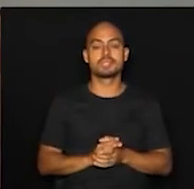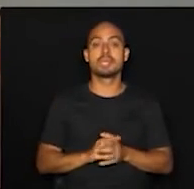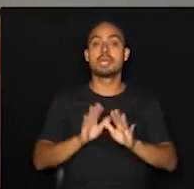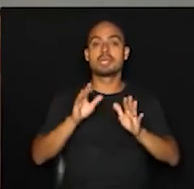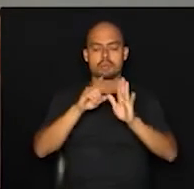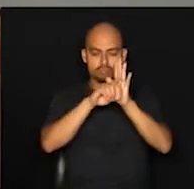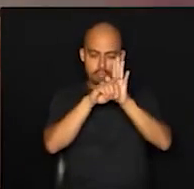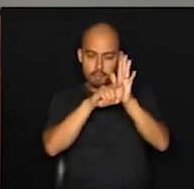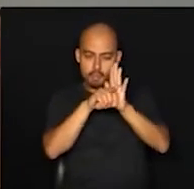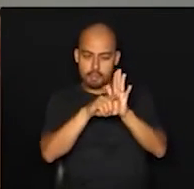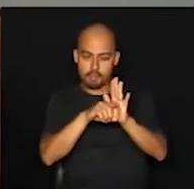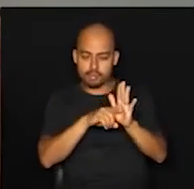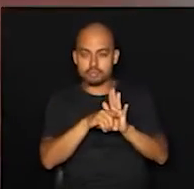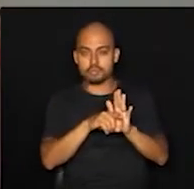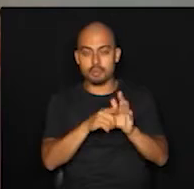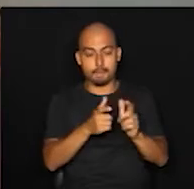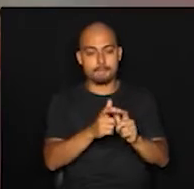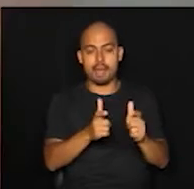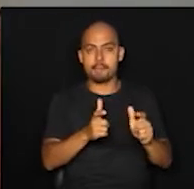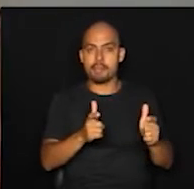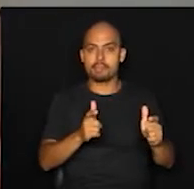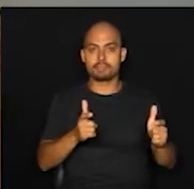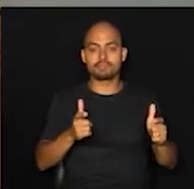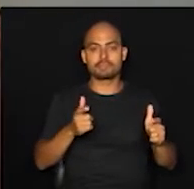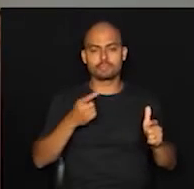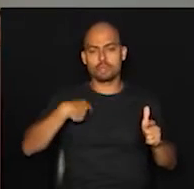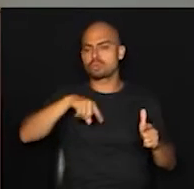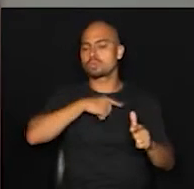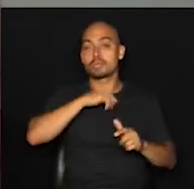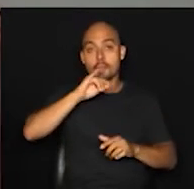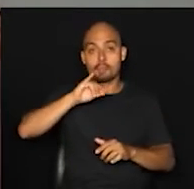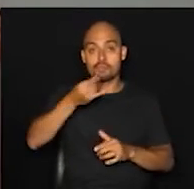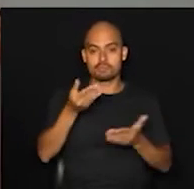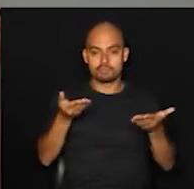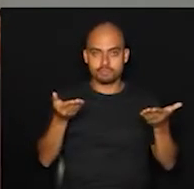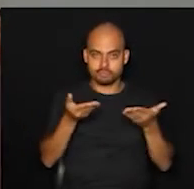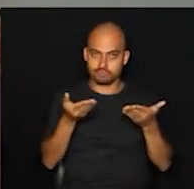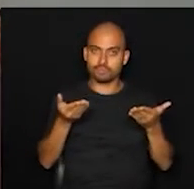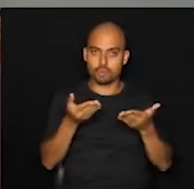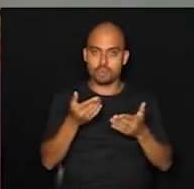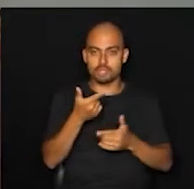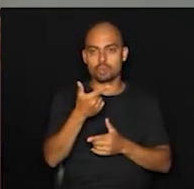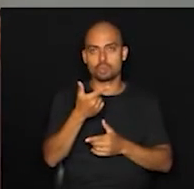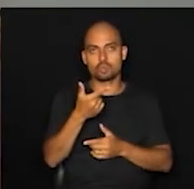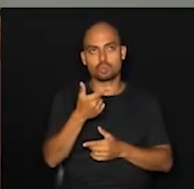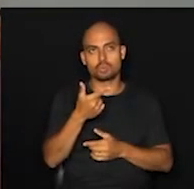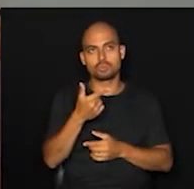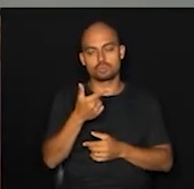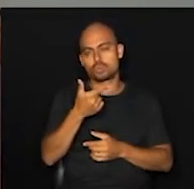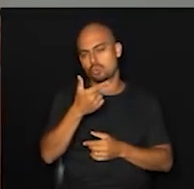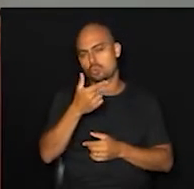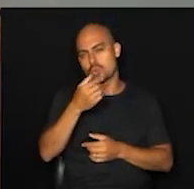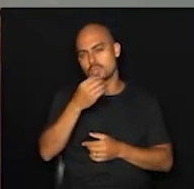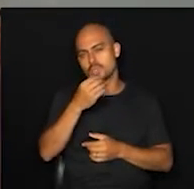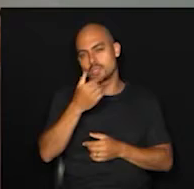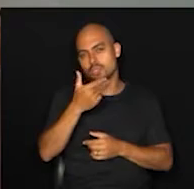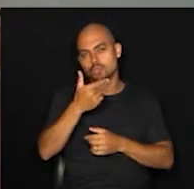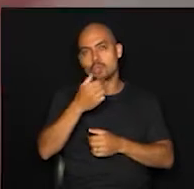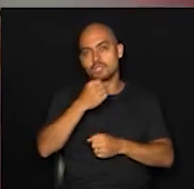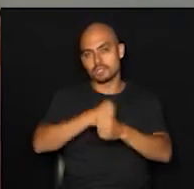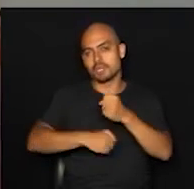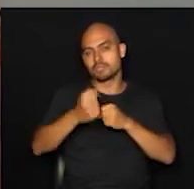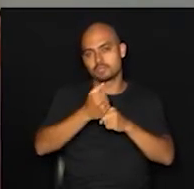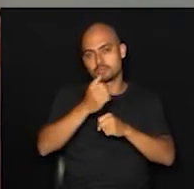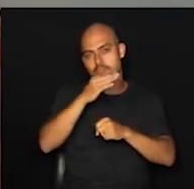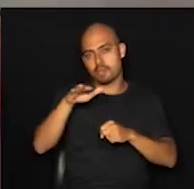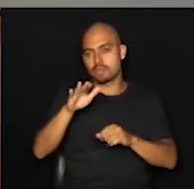aumentarem muito, né? Então, isso é algo que a gente pôde se aproveitar agora, né? De 2 anos e meio para cá, que foi quando a gente fez o livro,